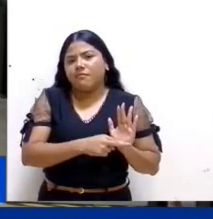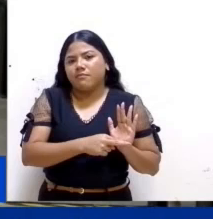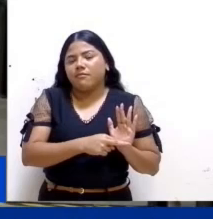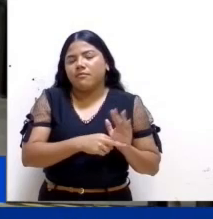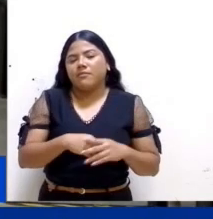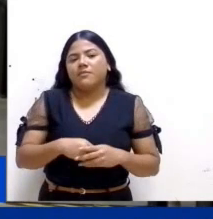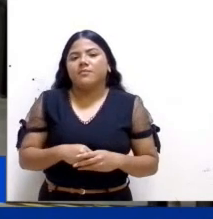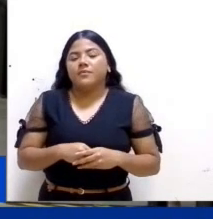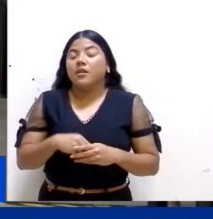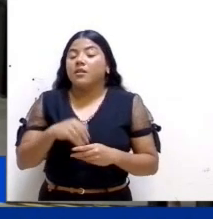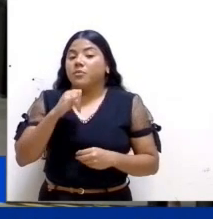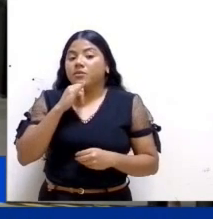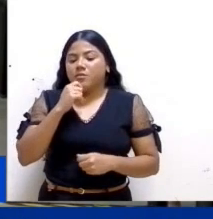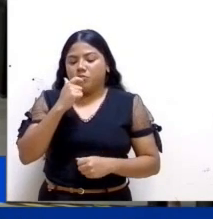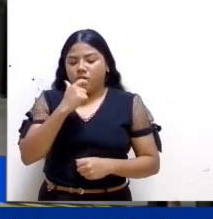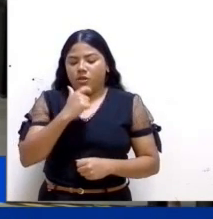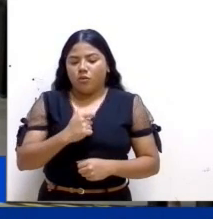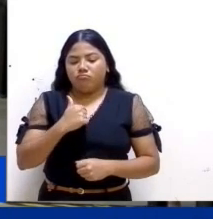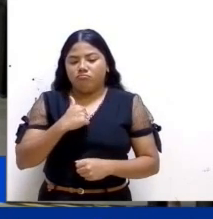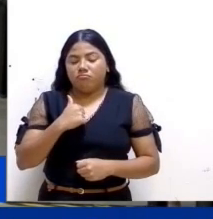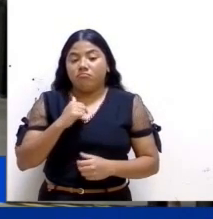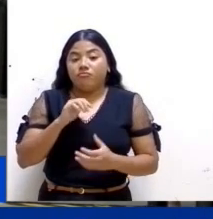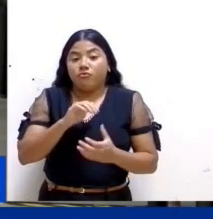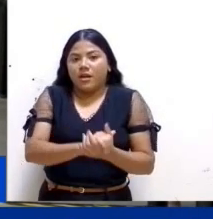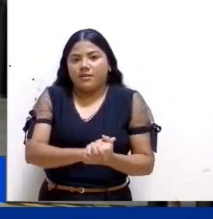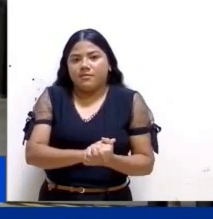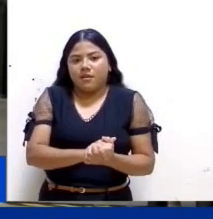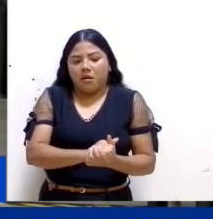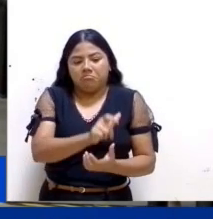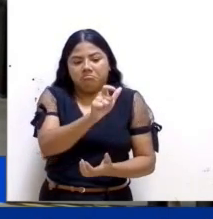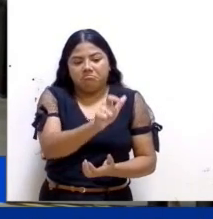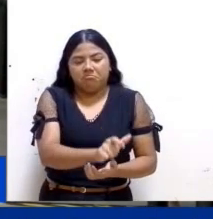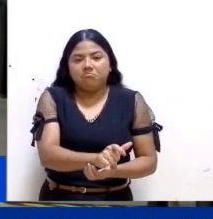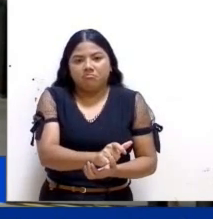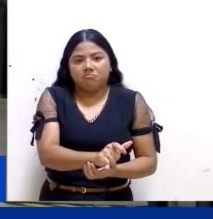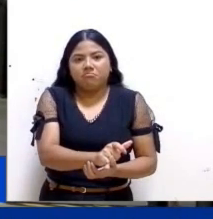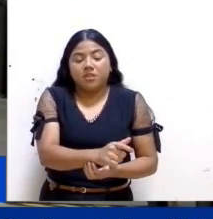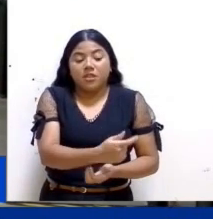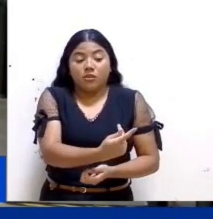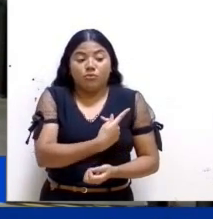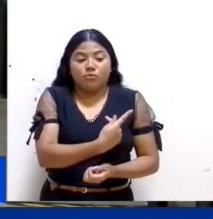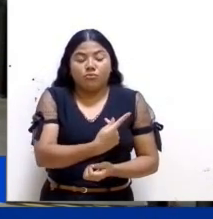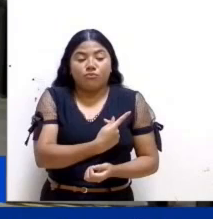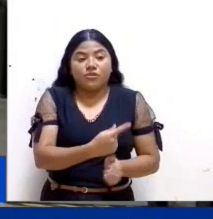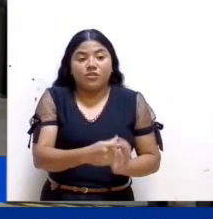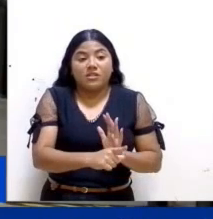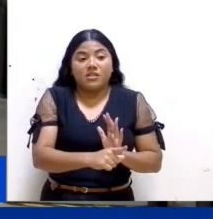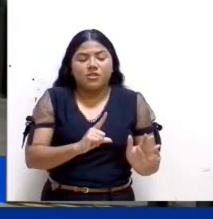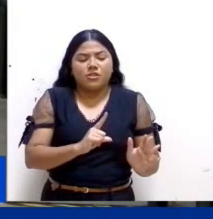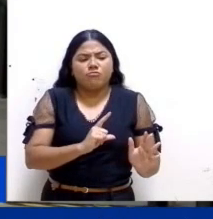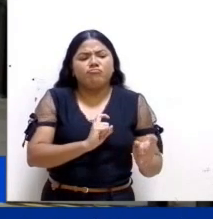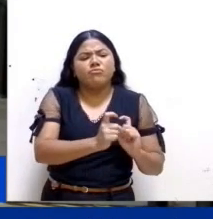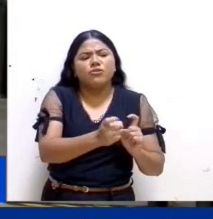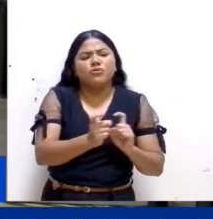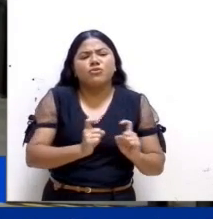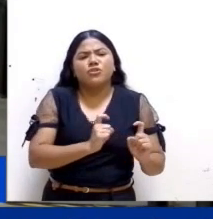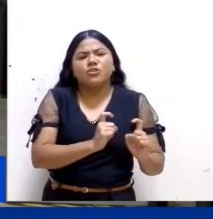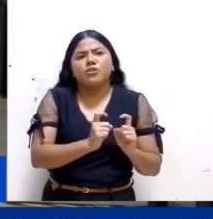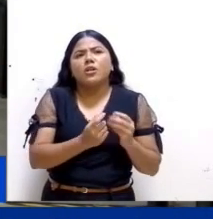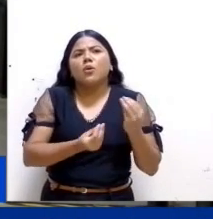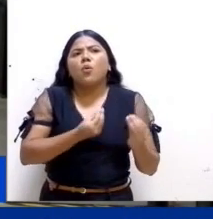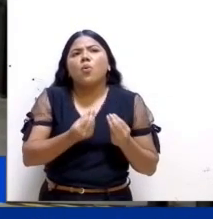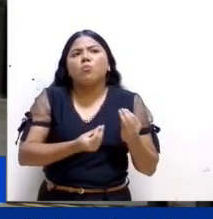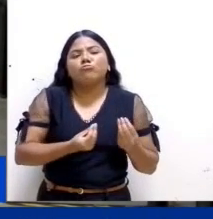Veja, eu vou me casar com uma pessoa, a gente precisa, como eu disse, é uma decisão importante, então a gente precisa discutir como é que a gente vai fazer com a